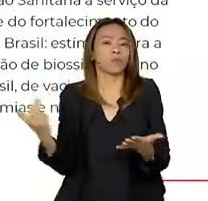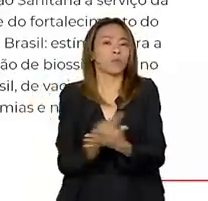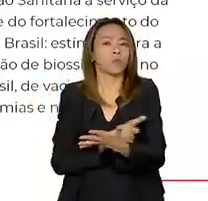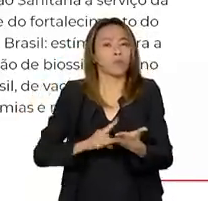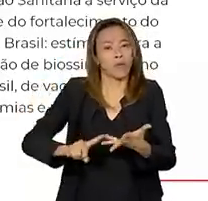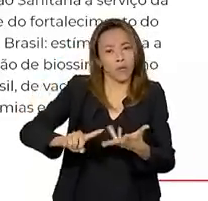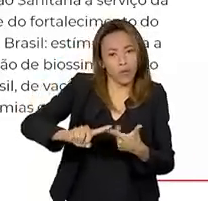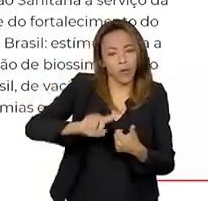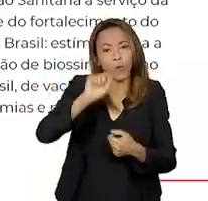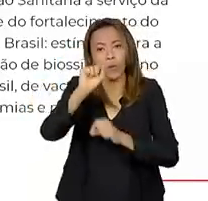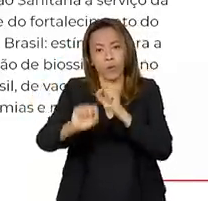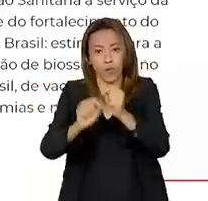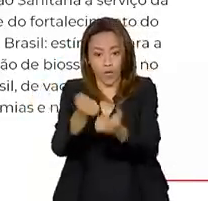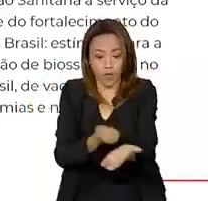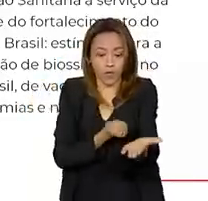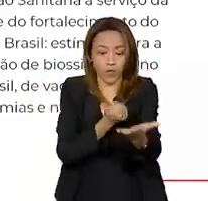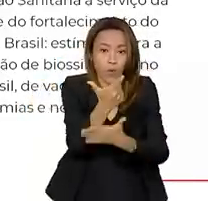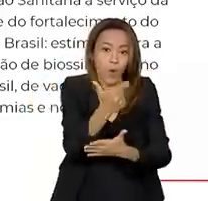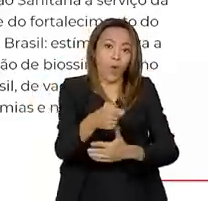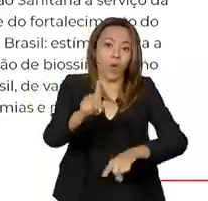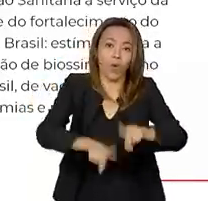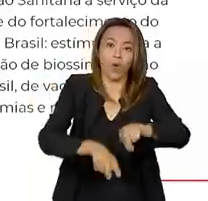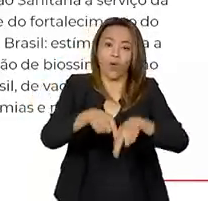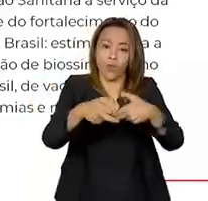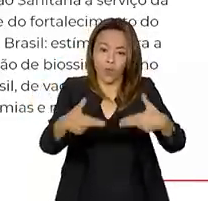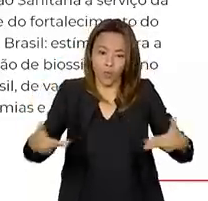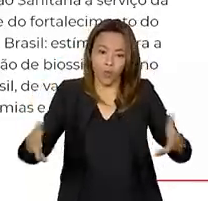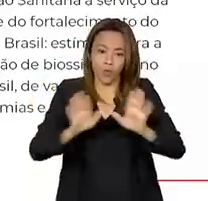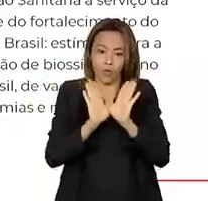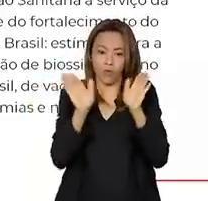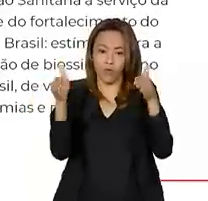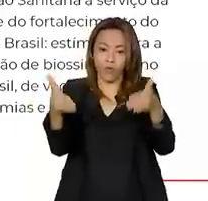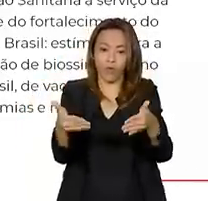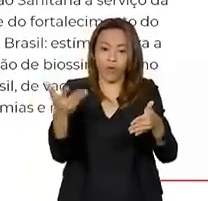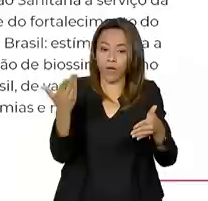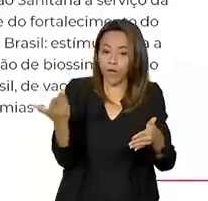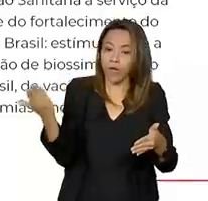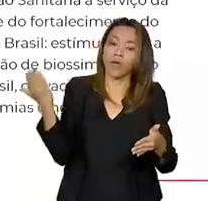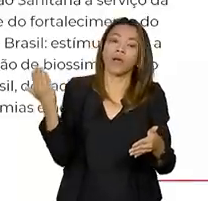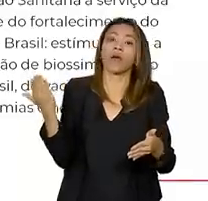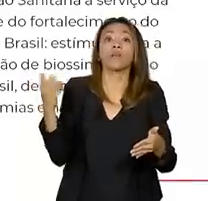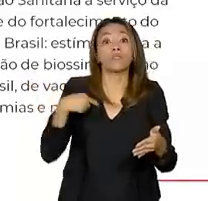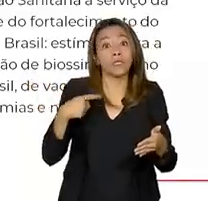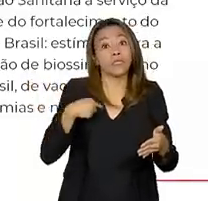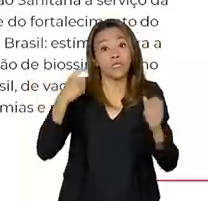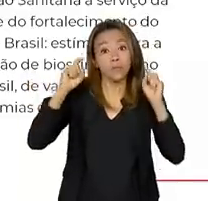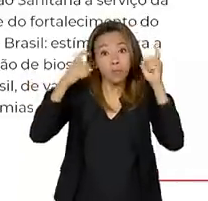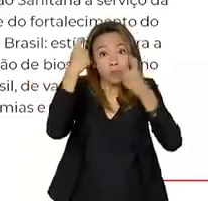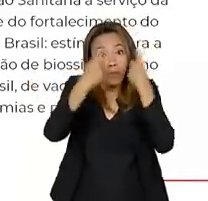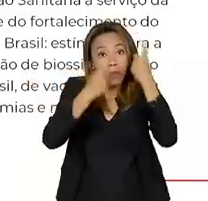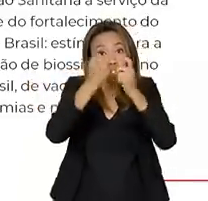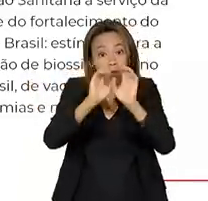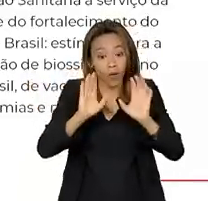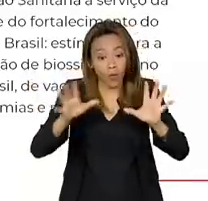compras públicas para desenvolvimento, inovação e para colocar o pobre no orçamento, como o senhor coloca.